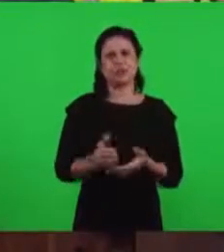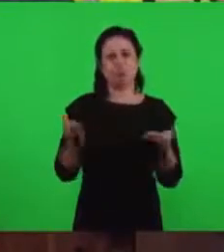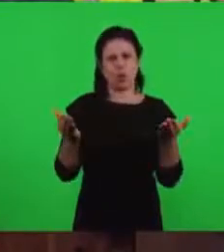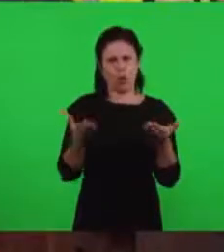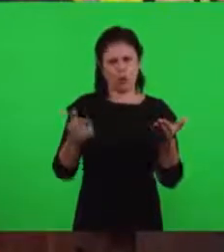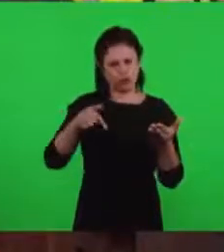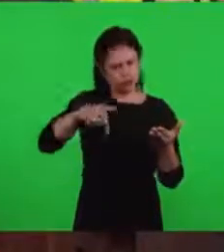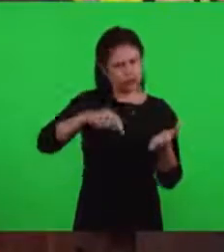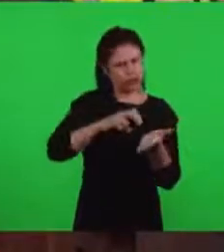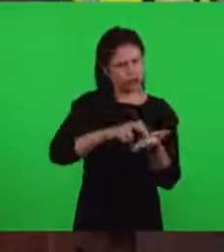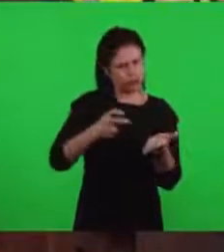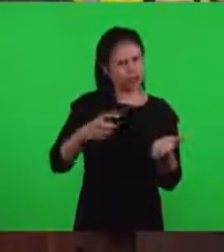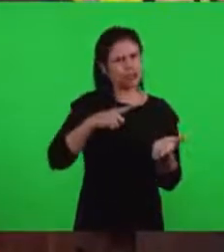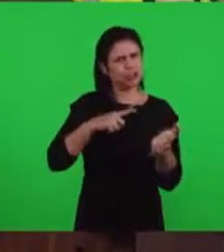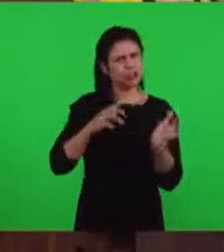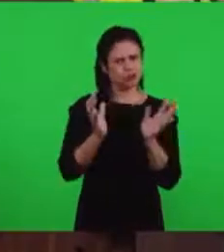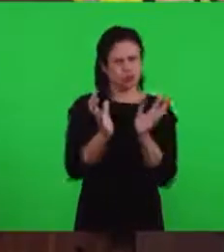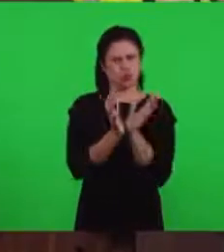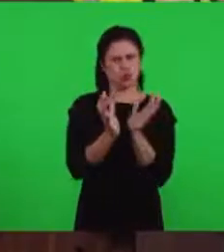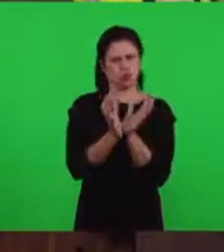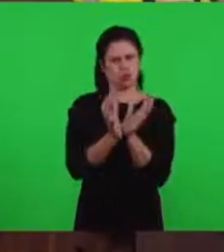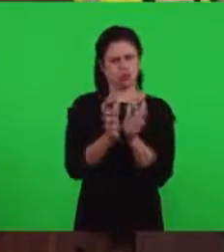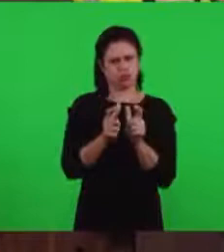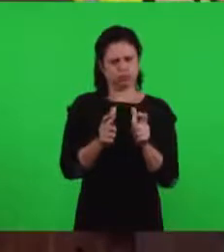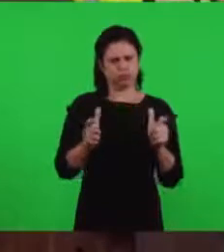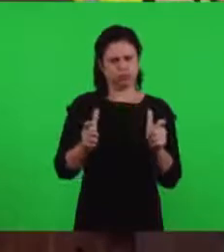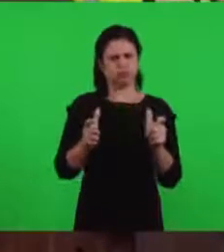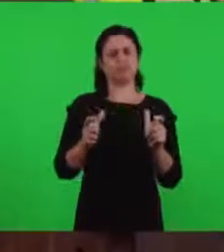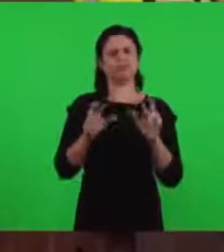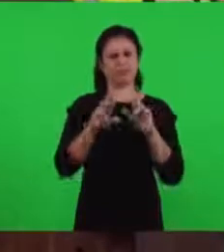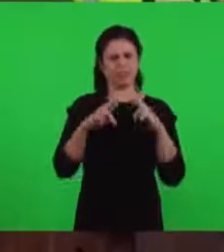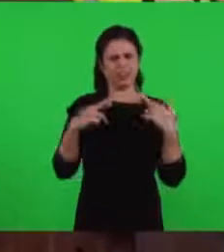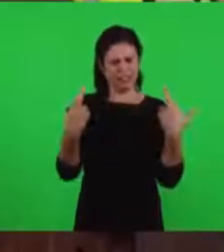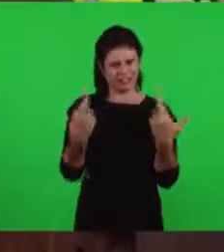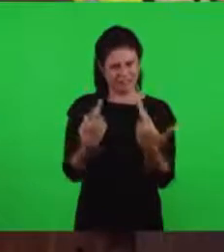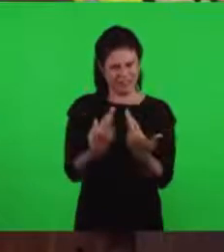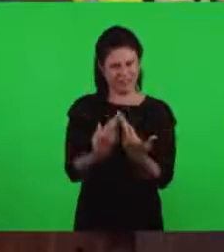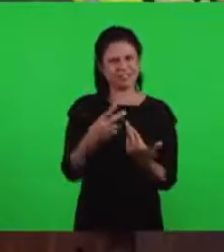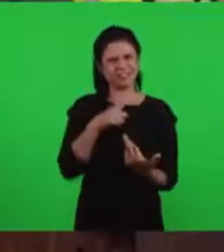grande reunião neste final de semana encerrou